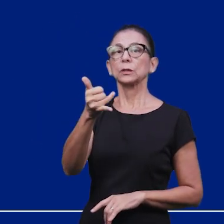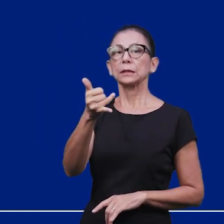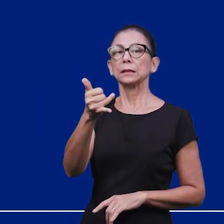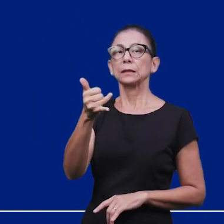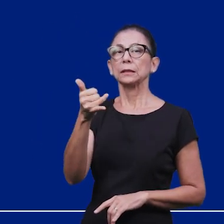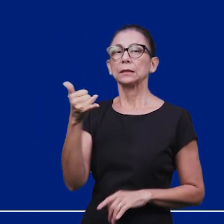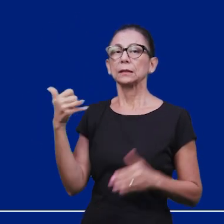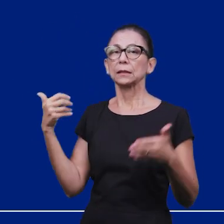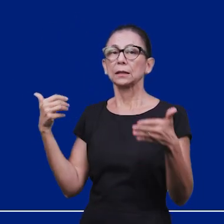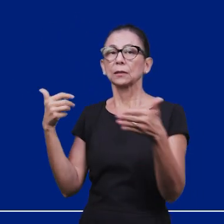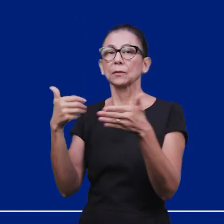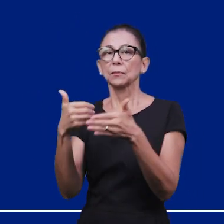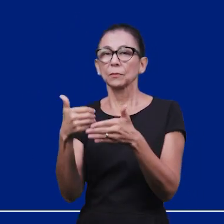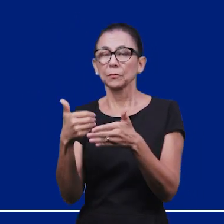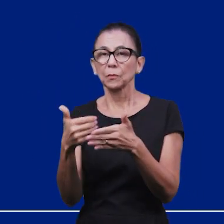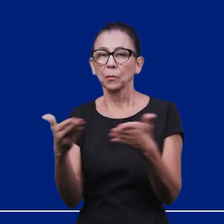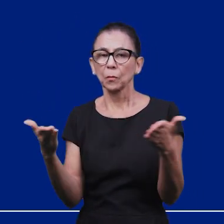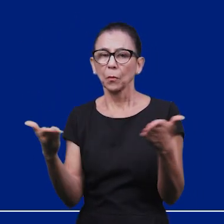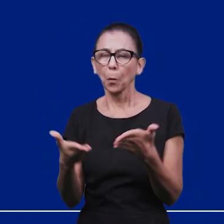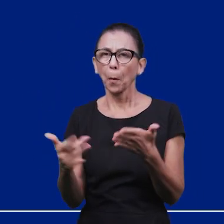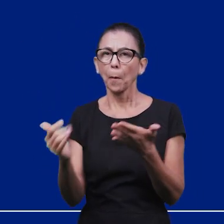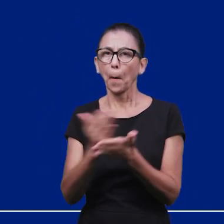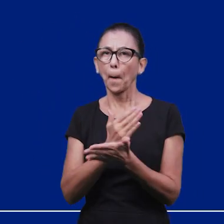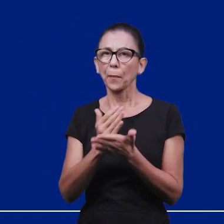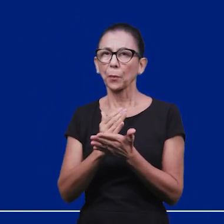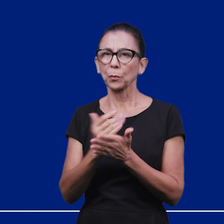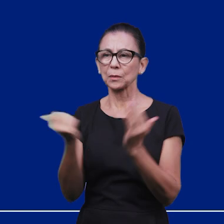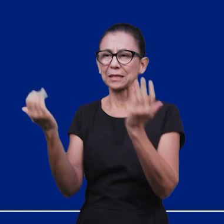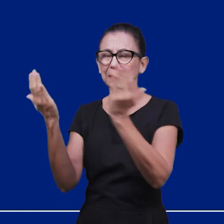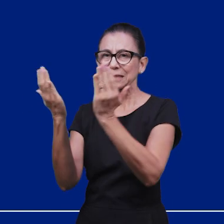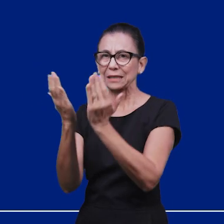tempos apostatarão alguns da fé,